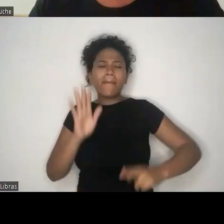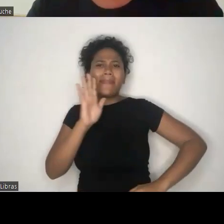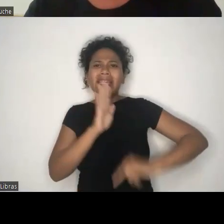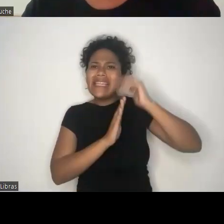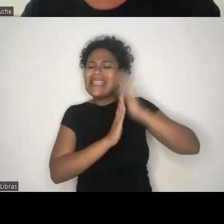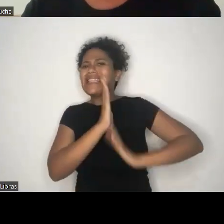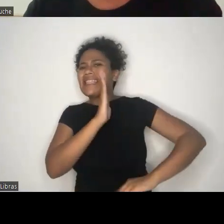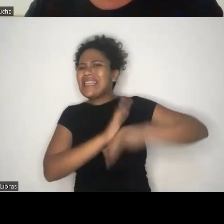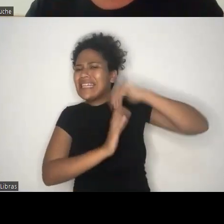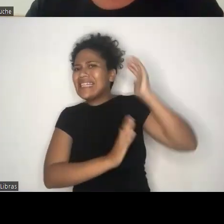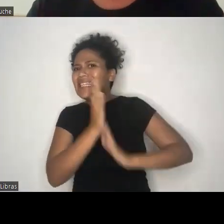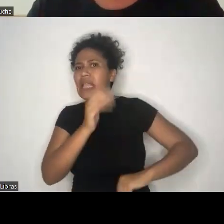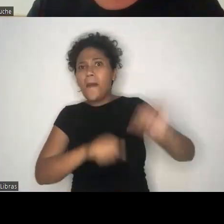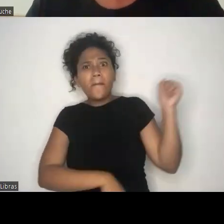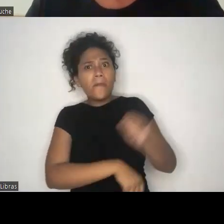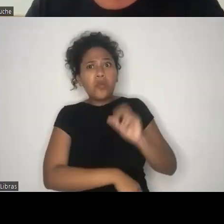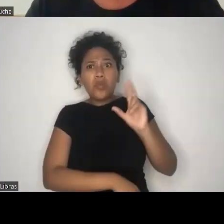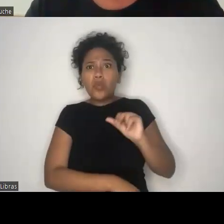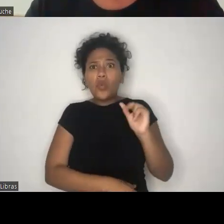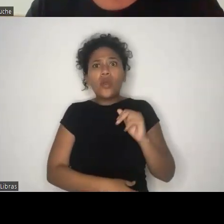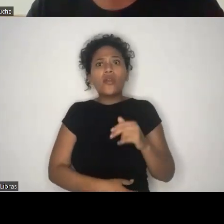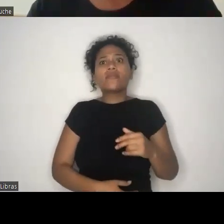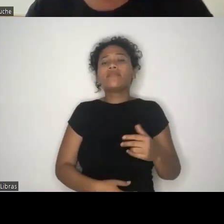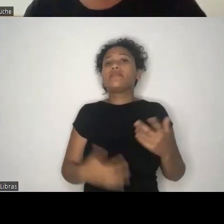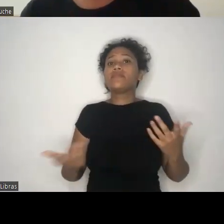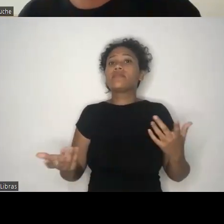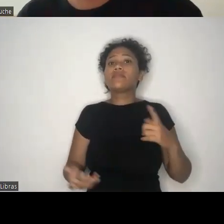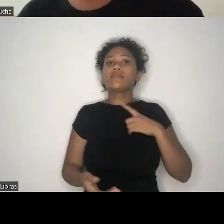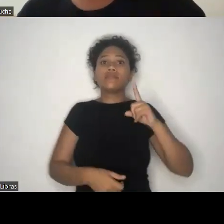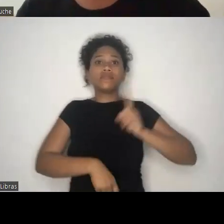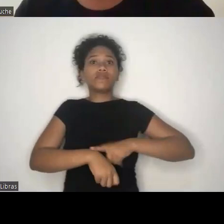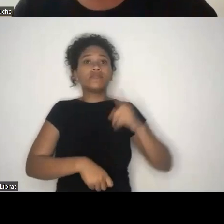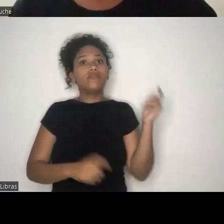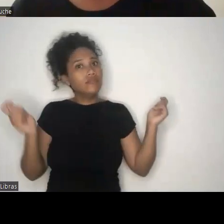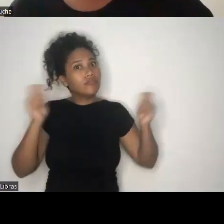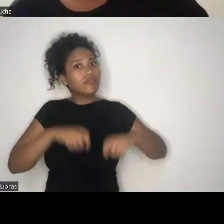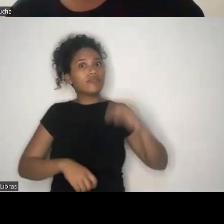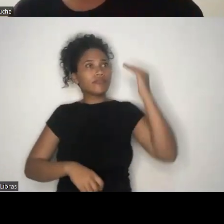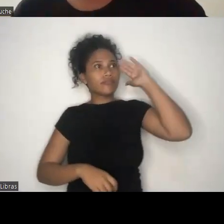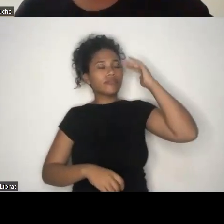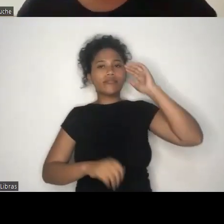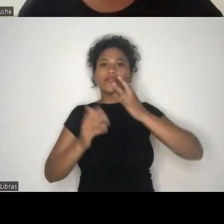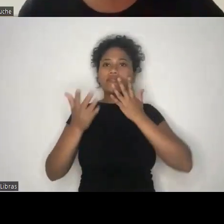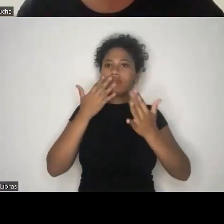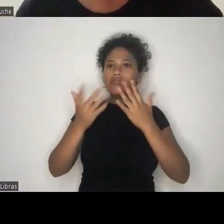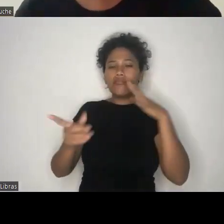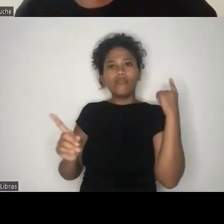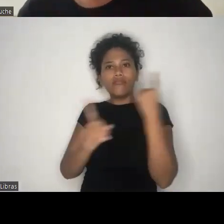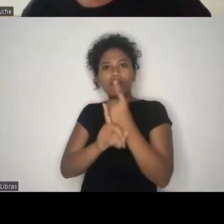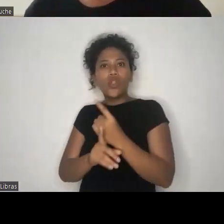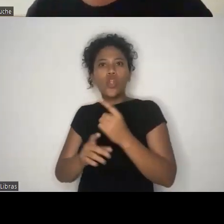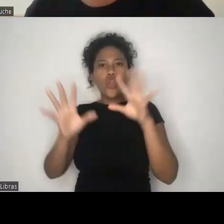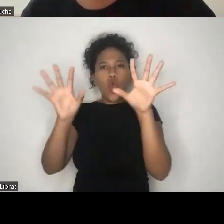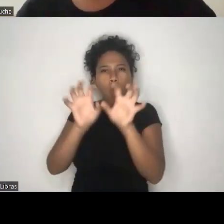e já era um momento em que eu tava sendo capaz de entender as cores de identificar tons